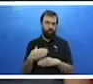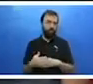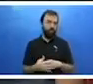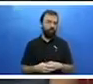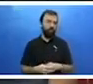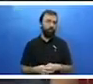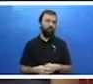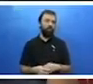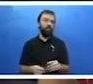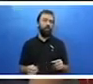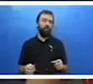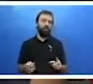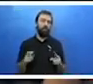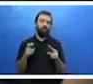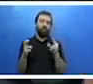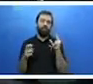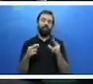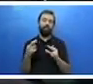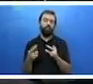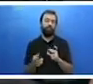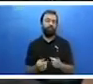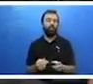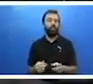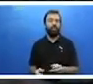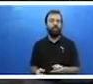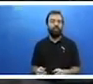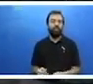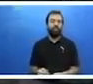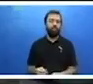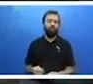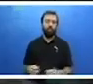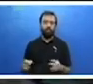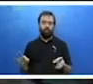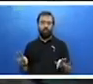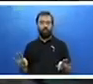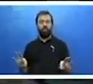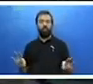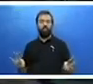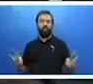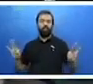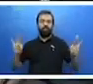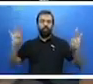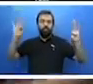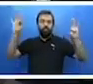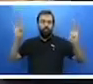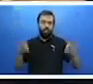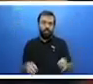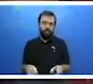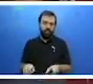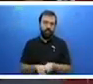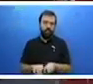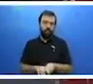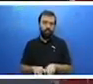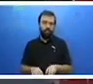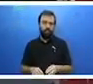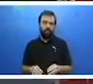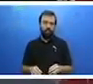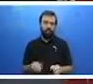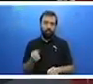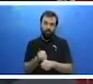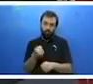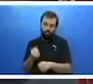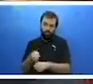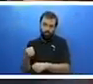trabalho, tecnologias, indústrias, universidades, melhores opções de lazer e qualidade de vida.